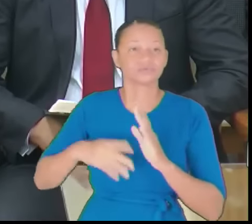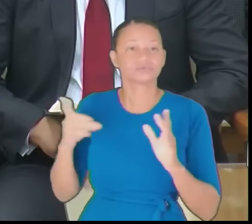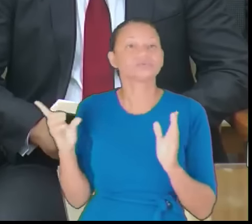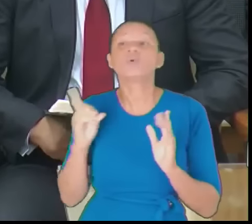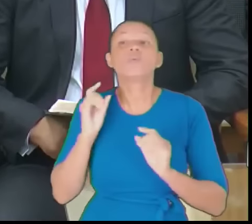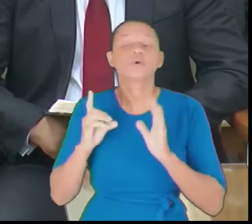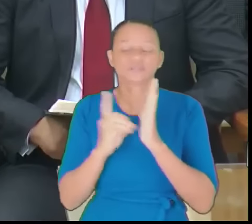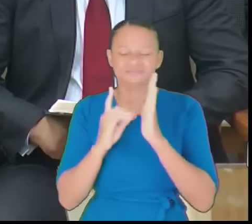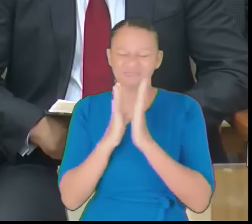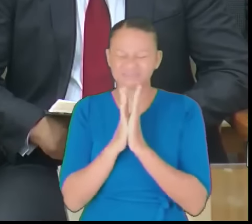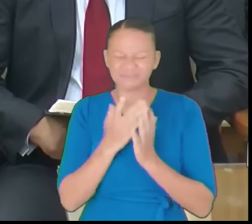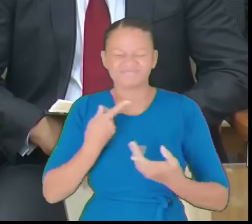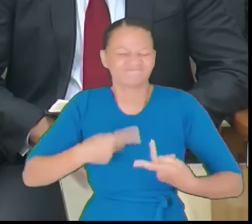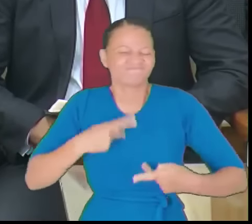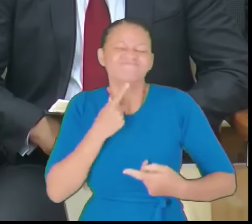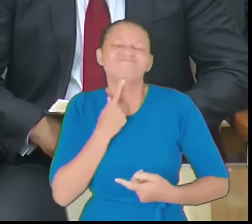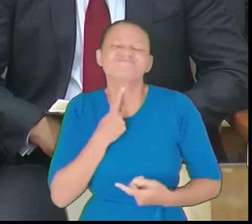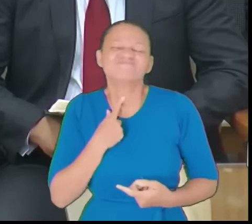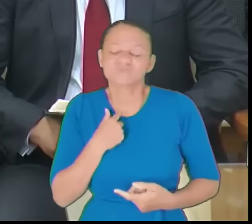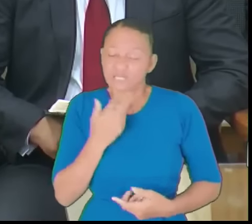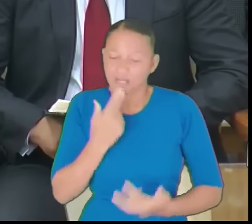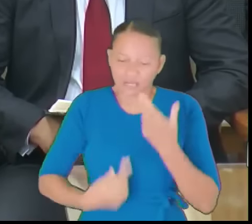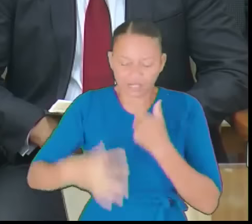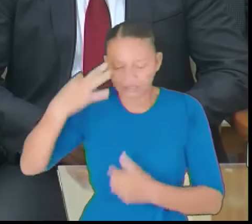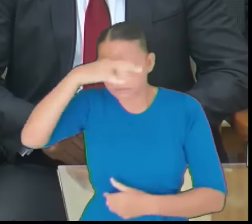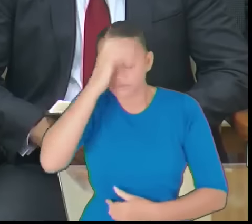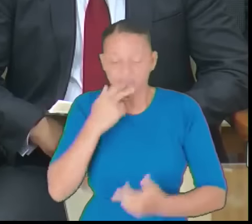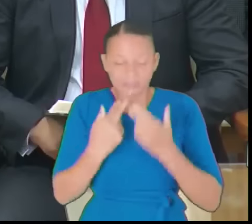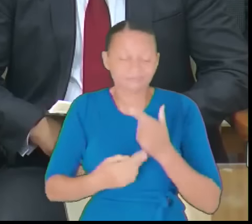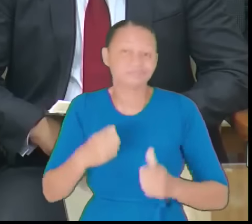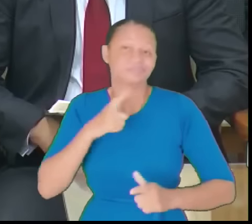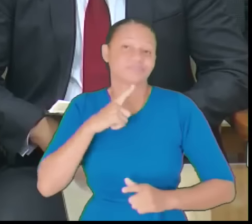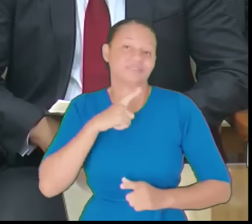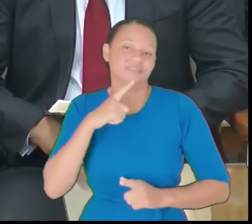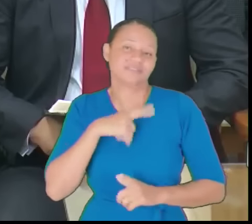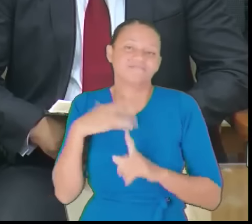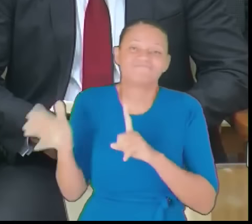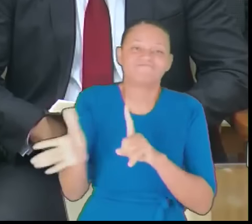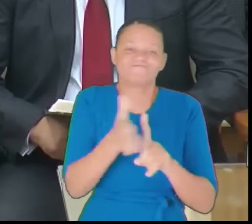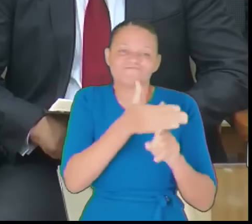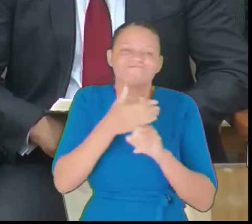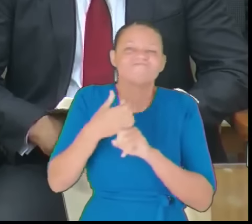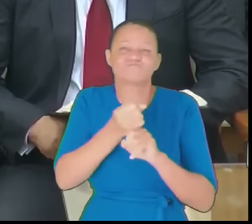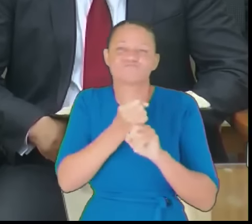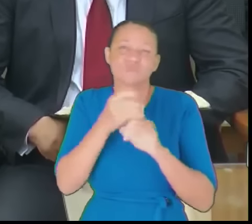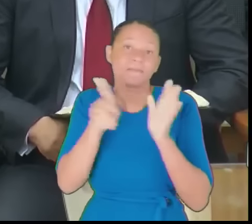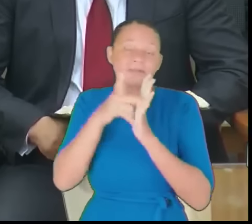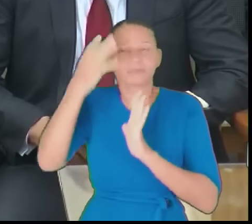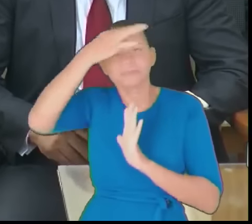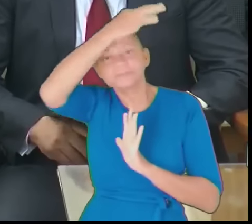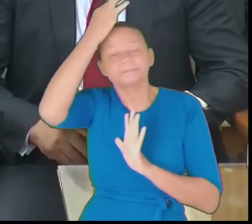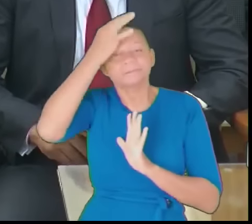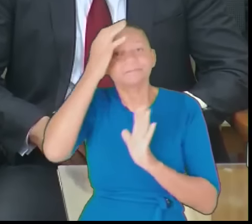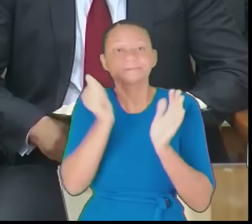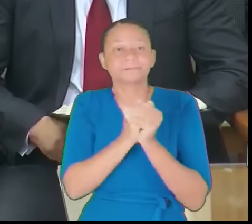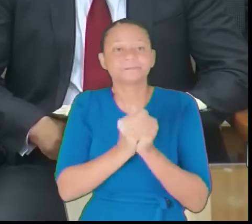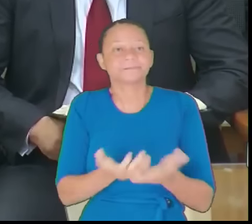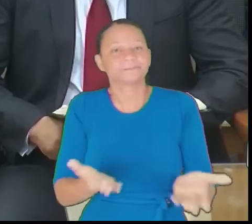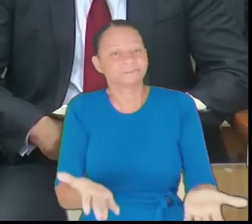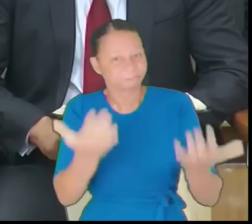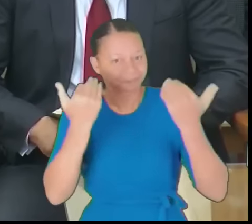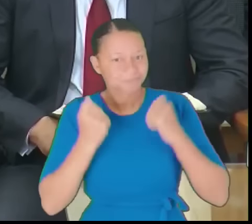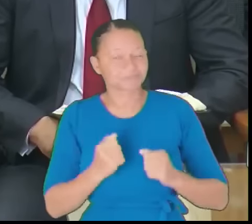de falar línguas estranhas, porque aqui tem mistérios espirituais. Amém? Então, vamos